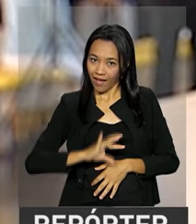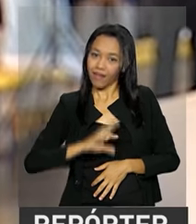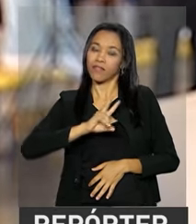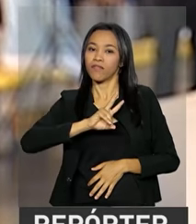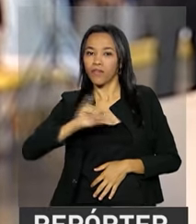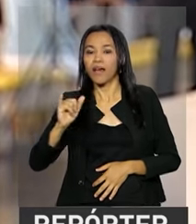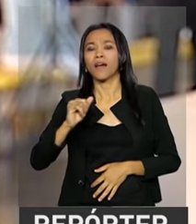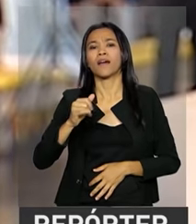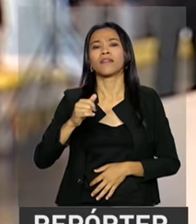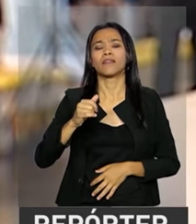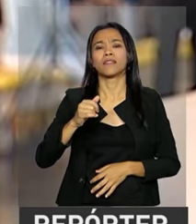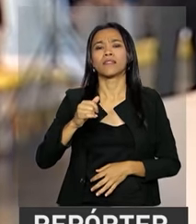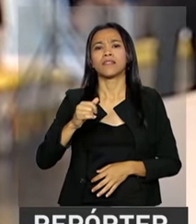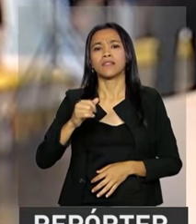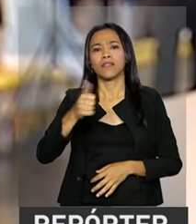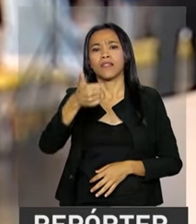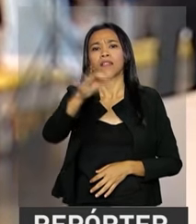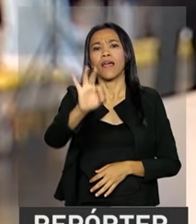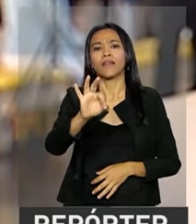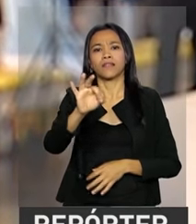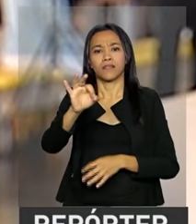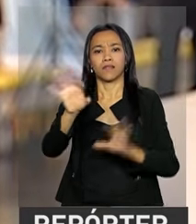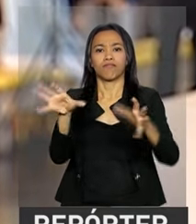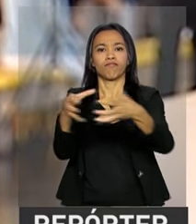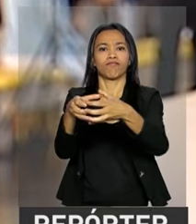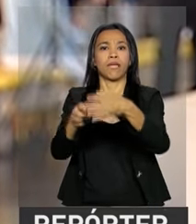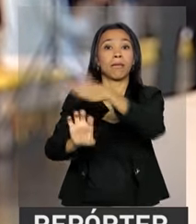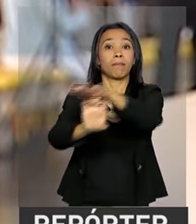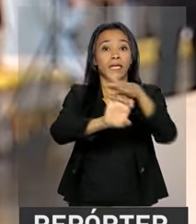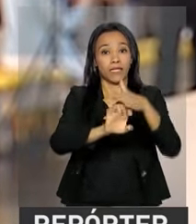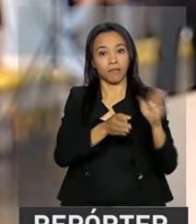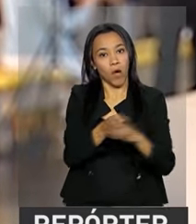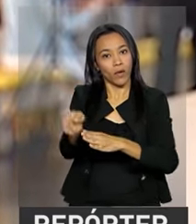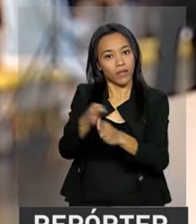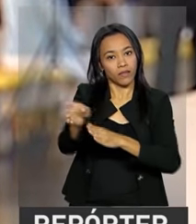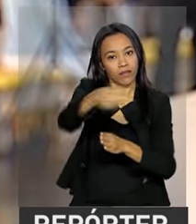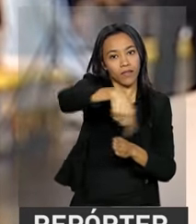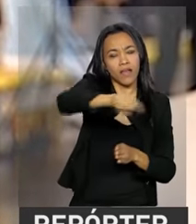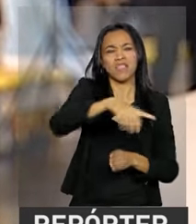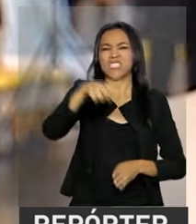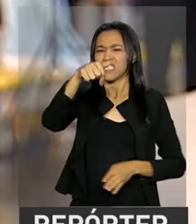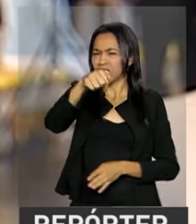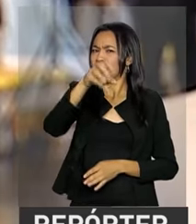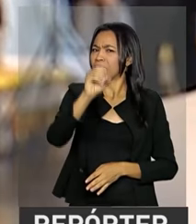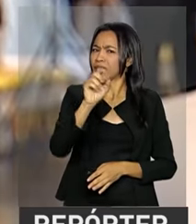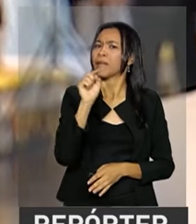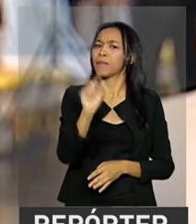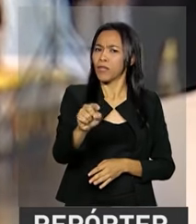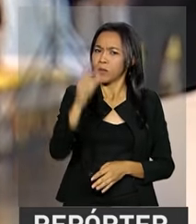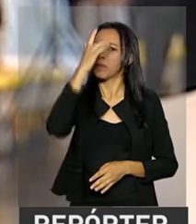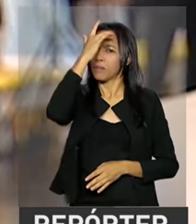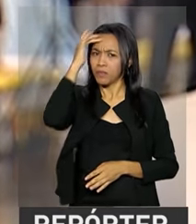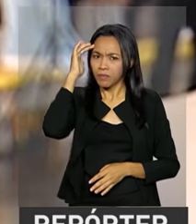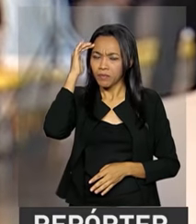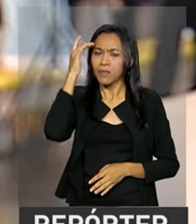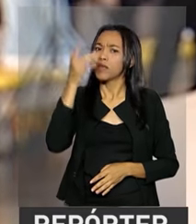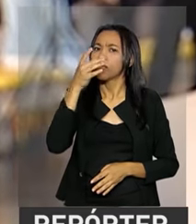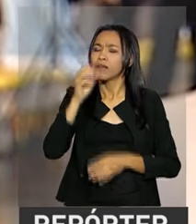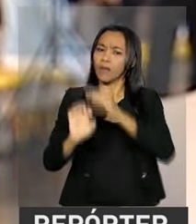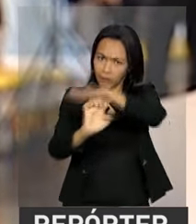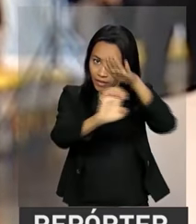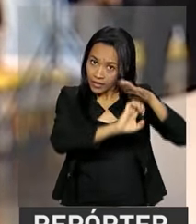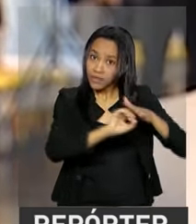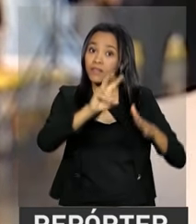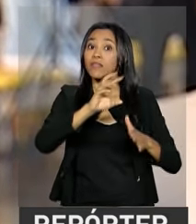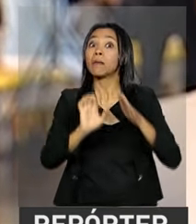por volta de 10 empresas. E a expectativa é que 70 mil negócios recebam consultoria até o final de